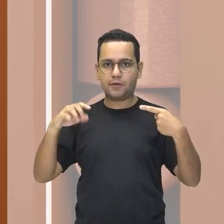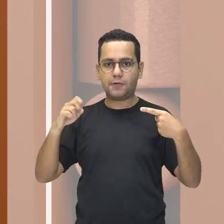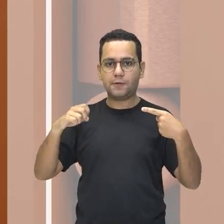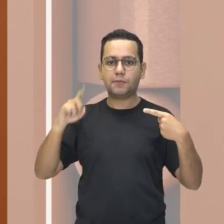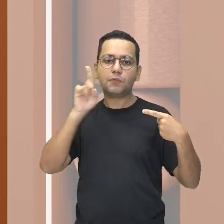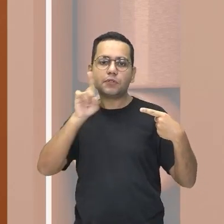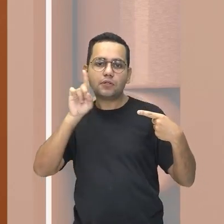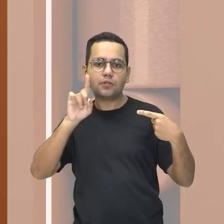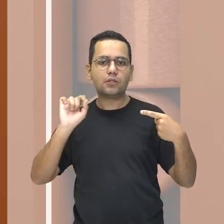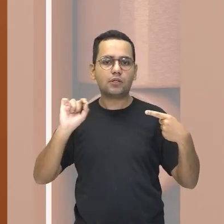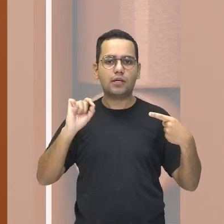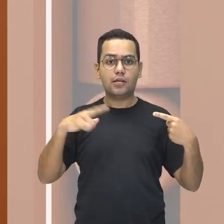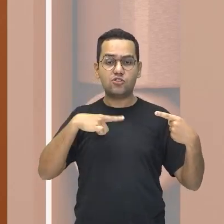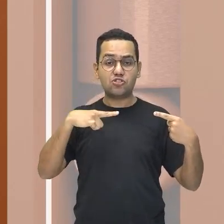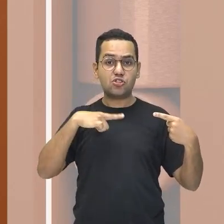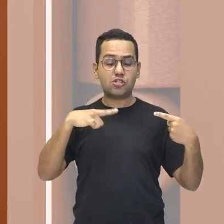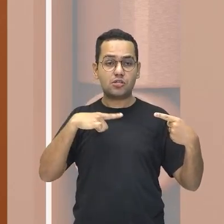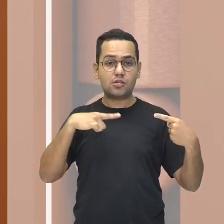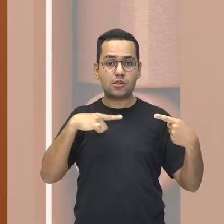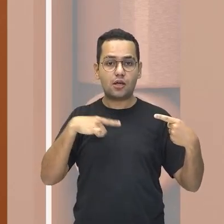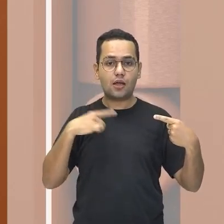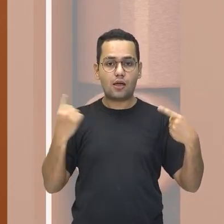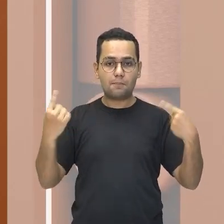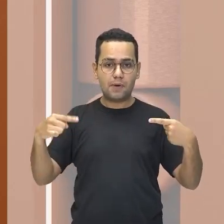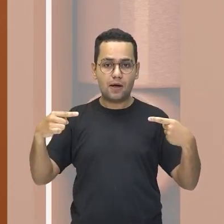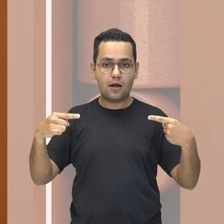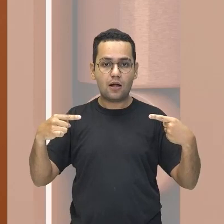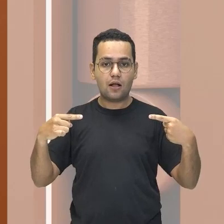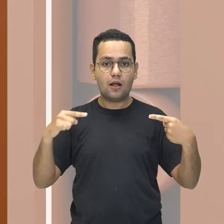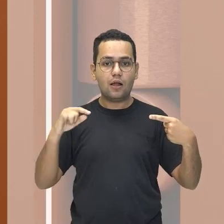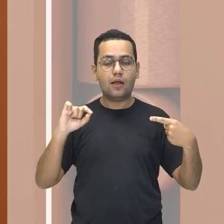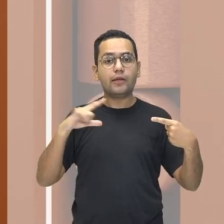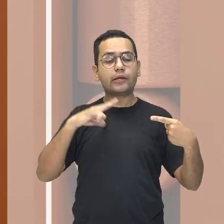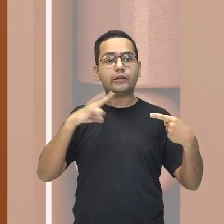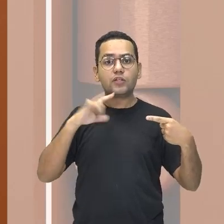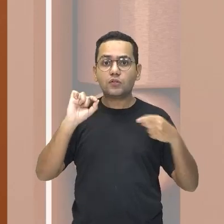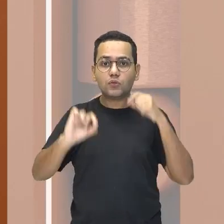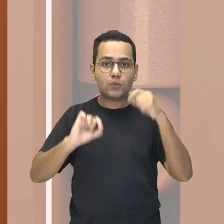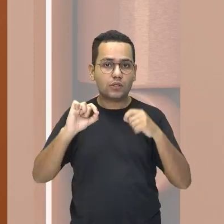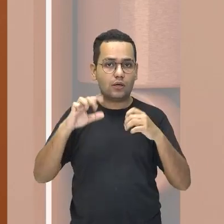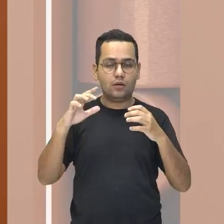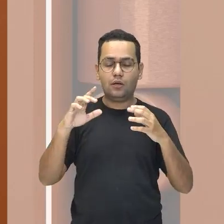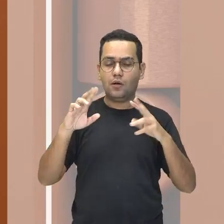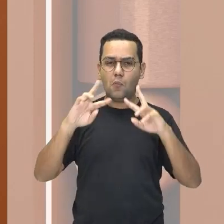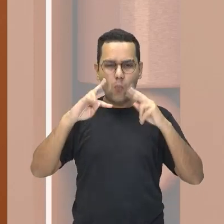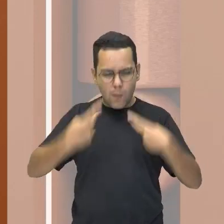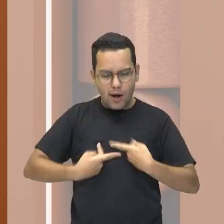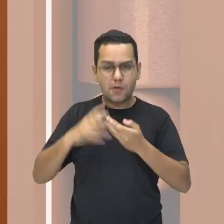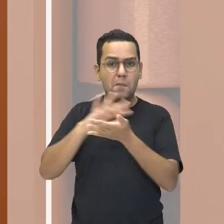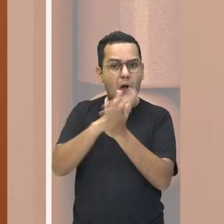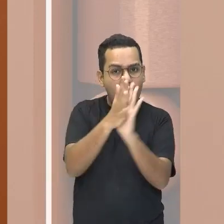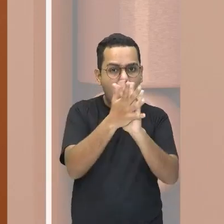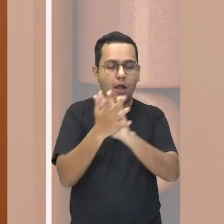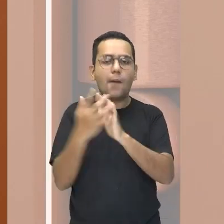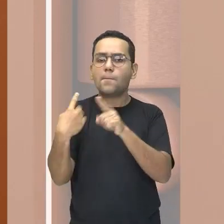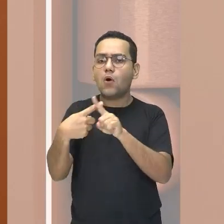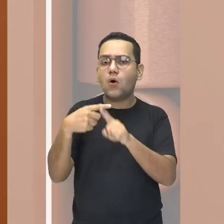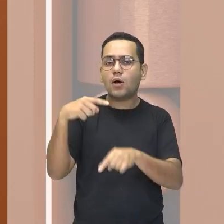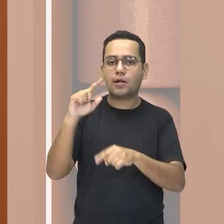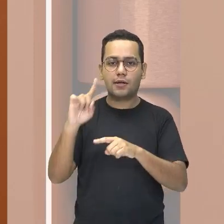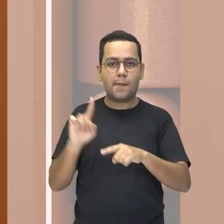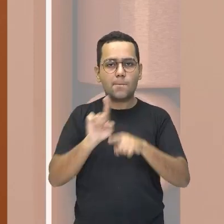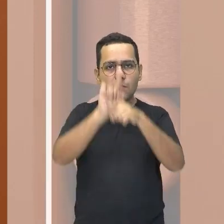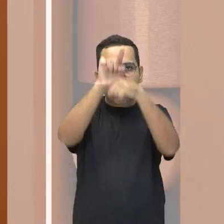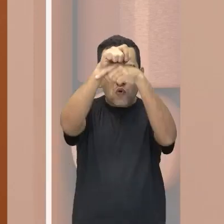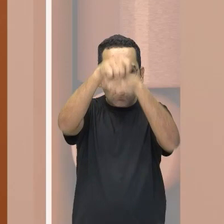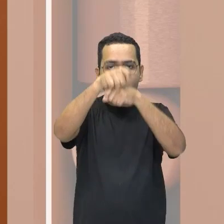poderia efetivamente significar a extinção da raça humana, visto que o poderio bélico desse